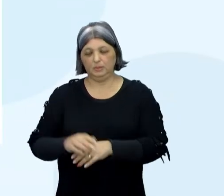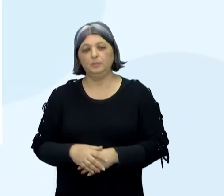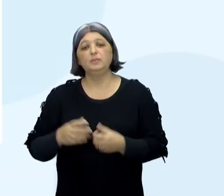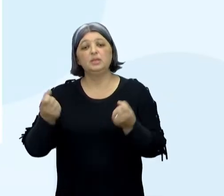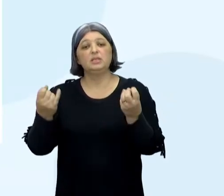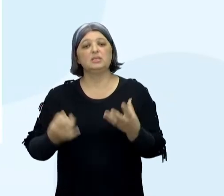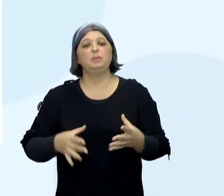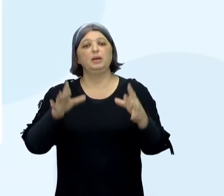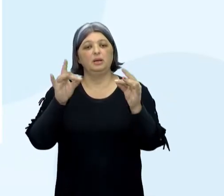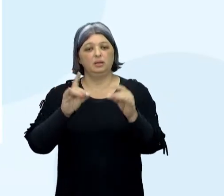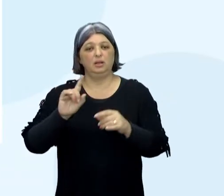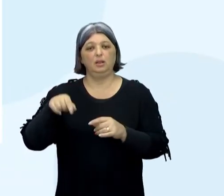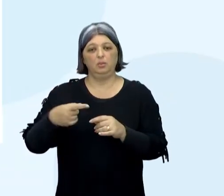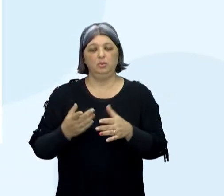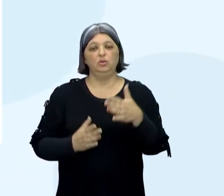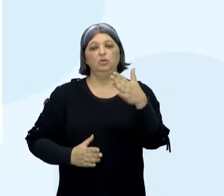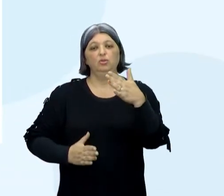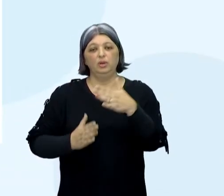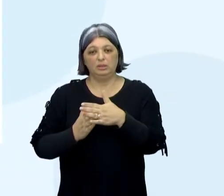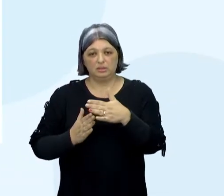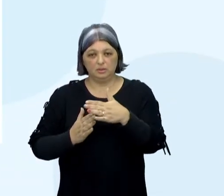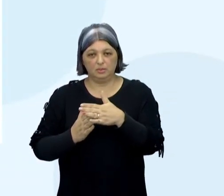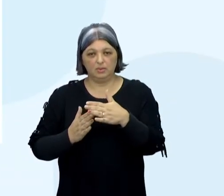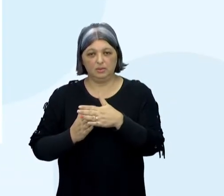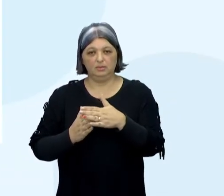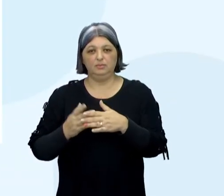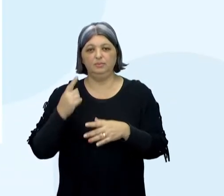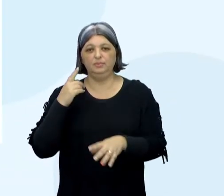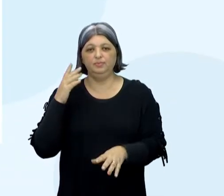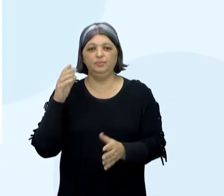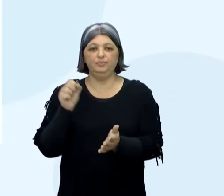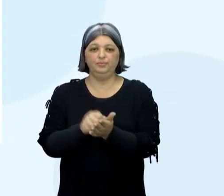ó, após o vencimento, cobrar uma multa de R$